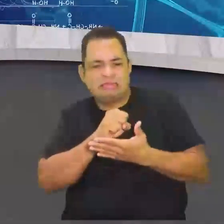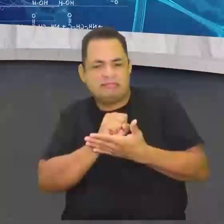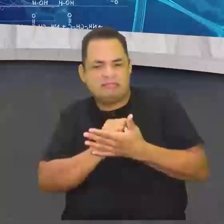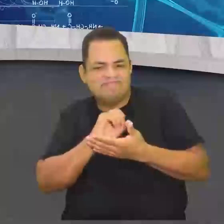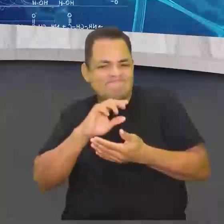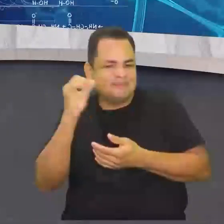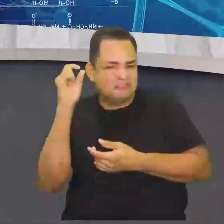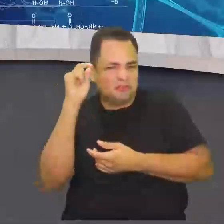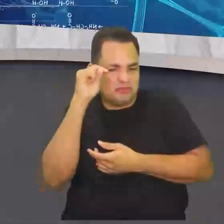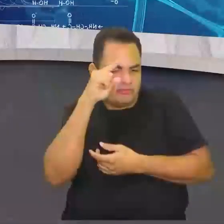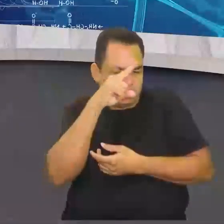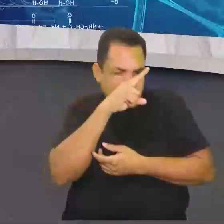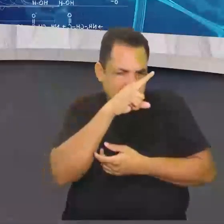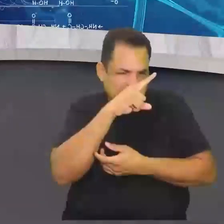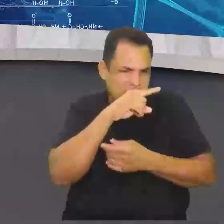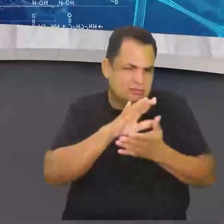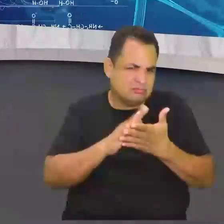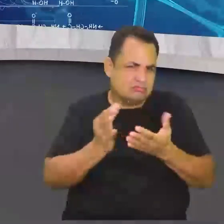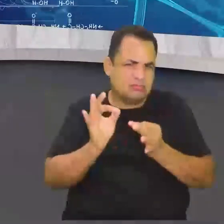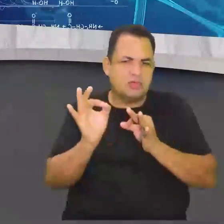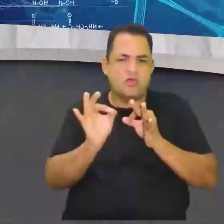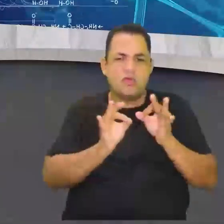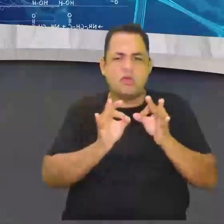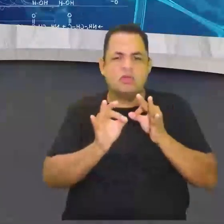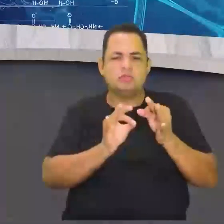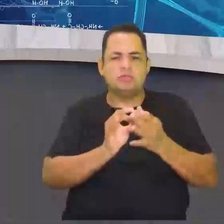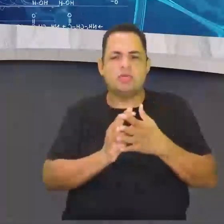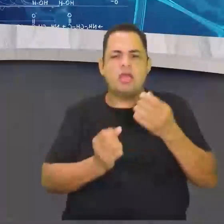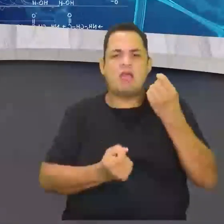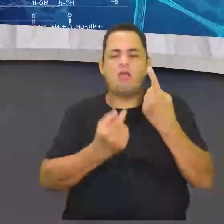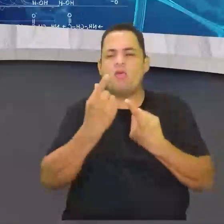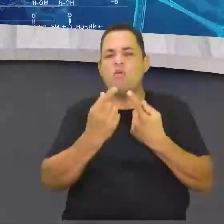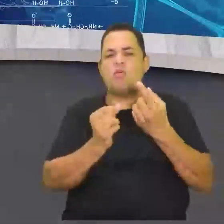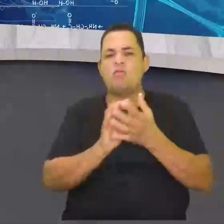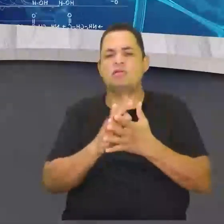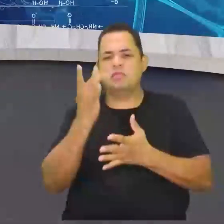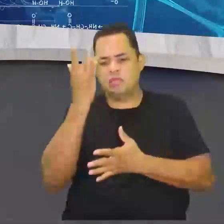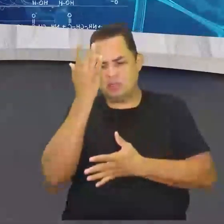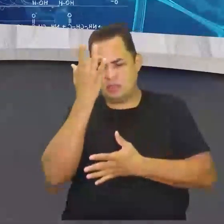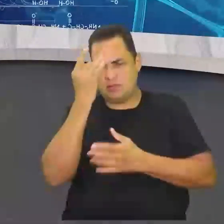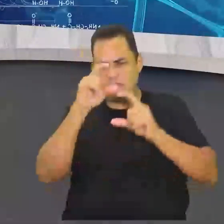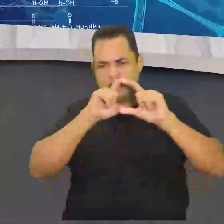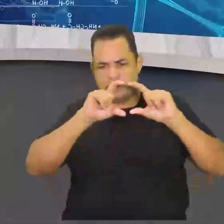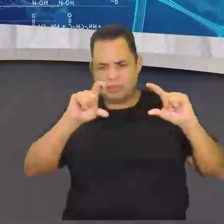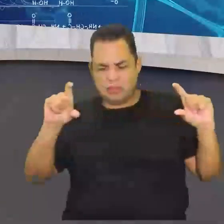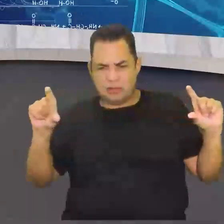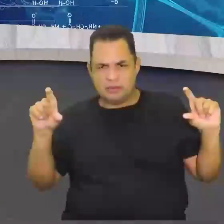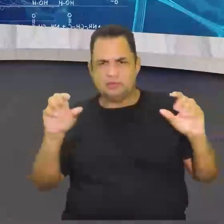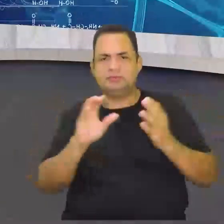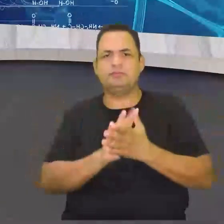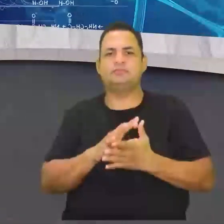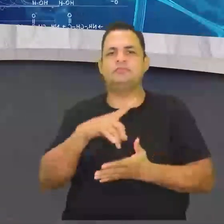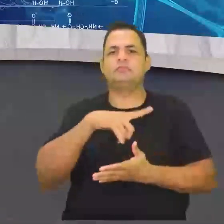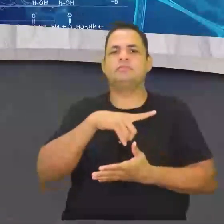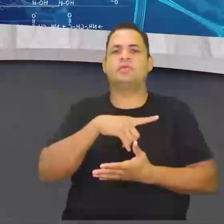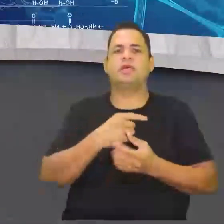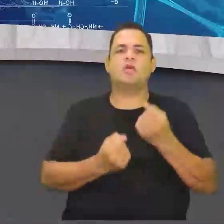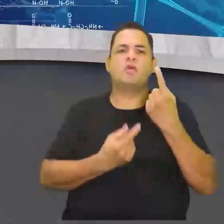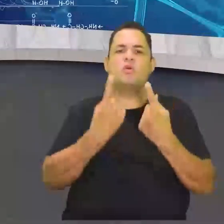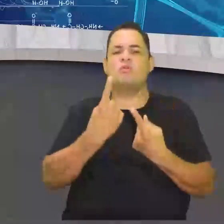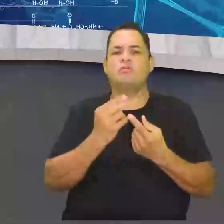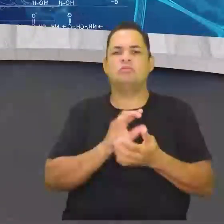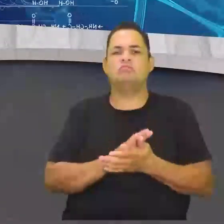não praticar a elaboração de algumas equações. Como nós temos questões que falam sobre isso na nossa